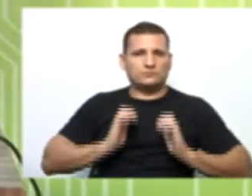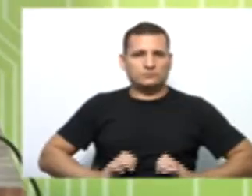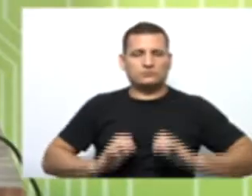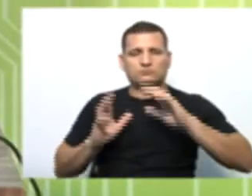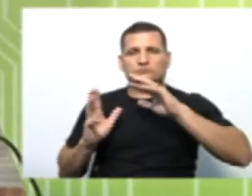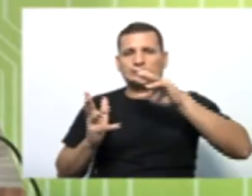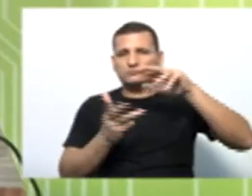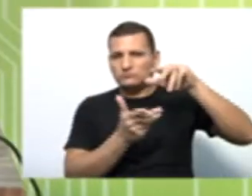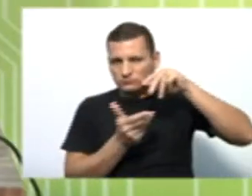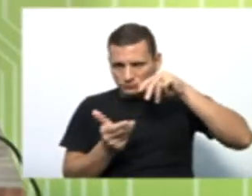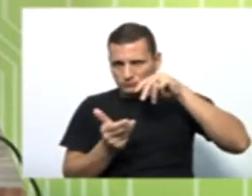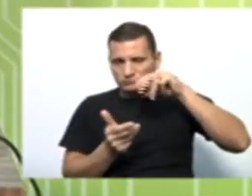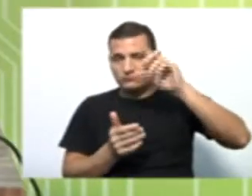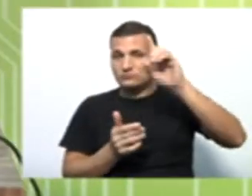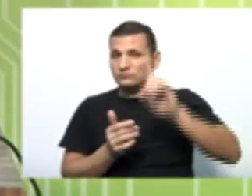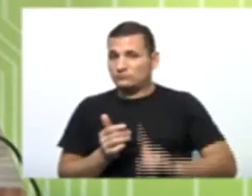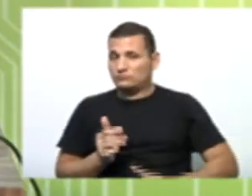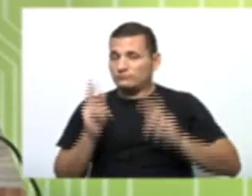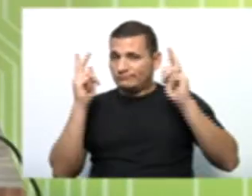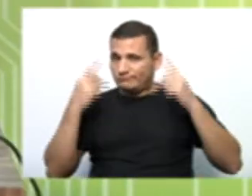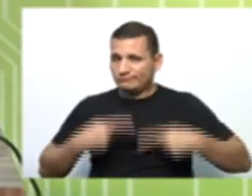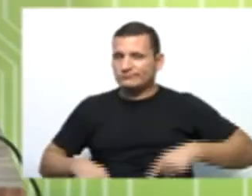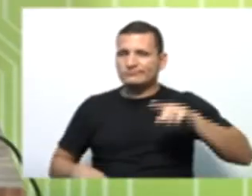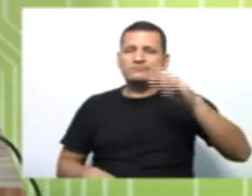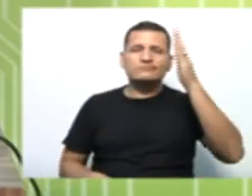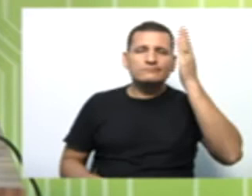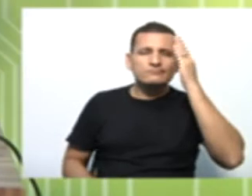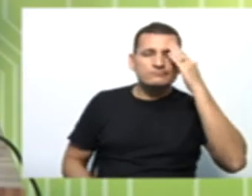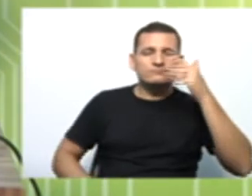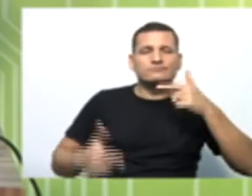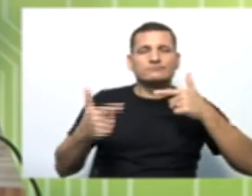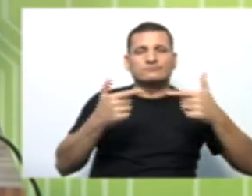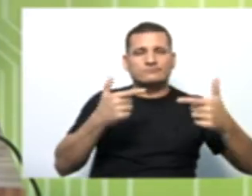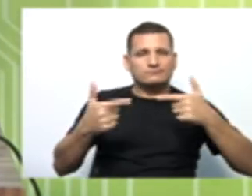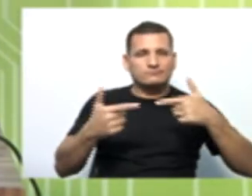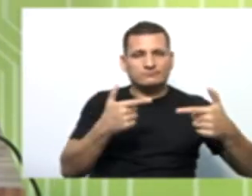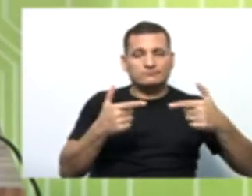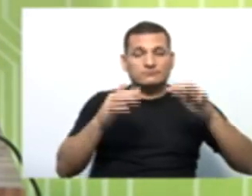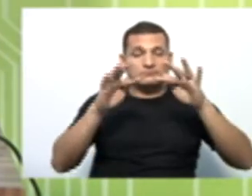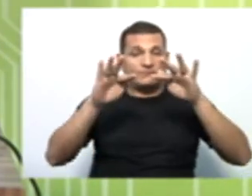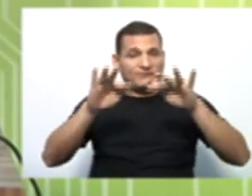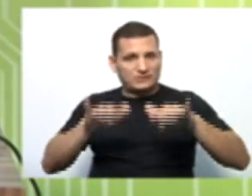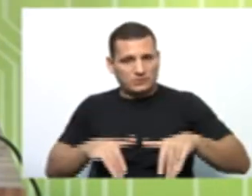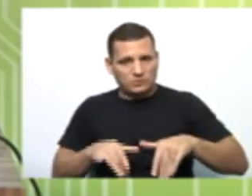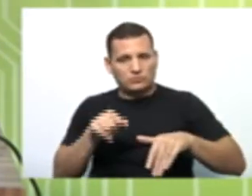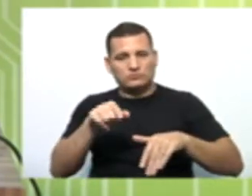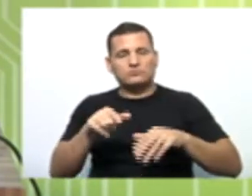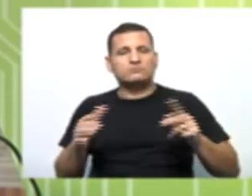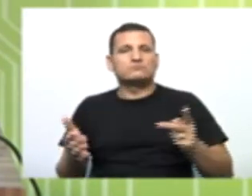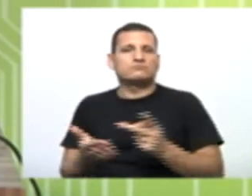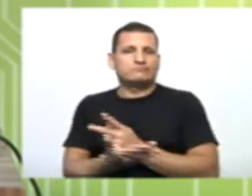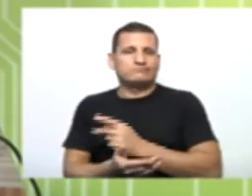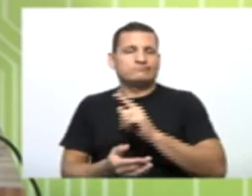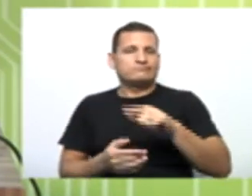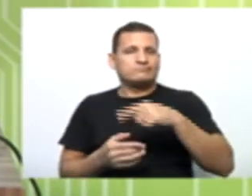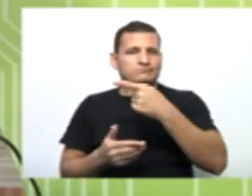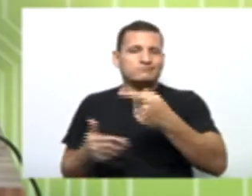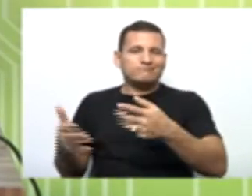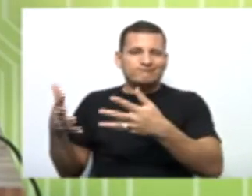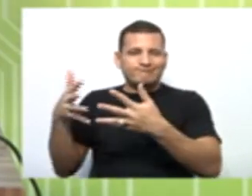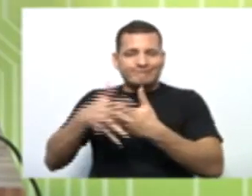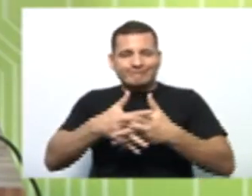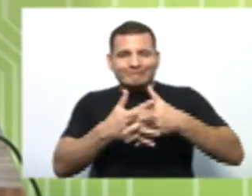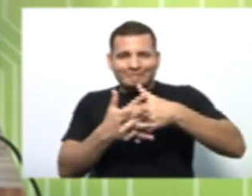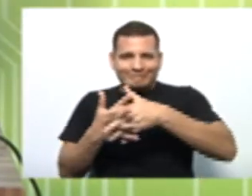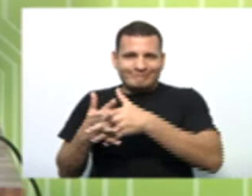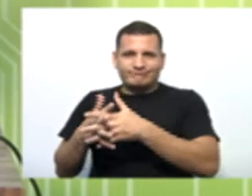humanos. Nós sabemos que após o fim da Segunda Guerra Mundial, com o Holocausto, né, que houve, os campos de concentração que